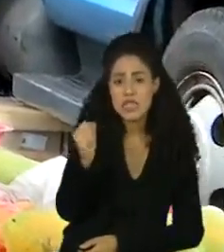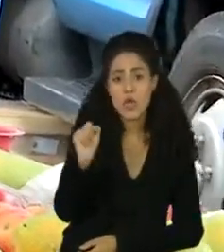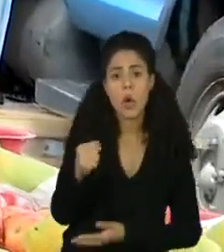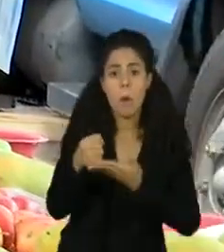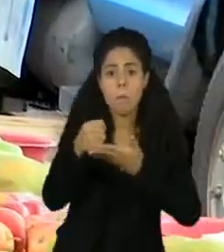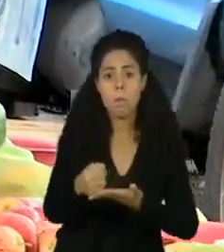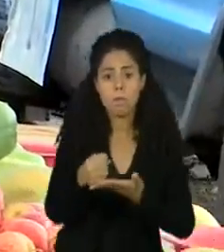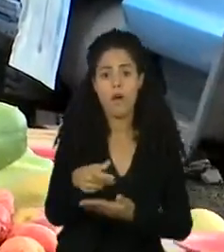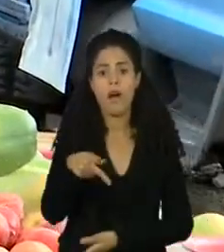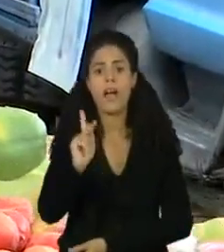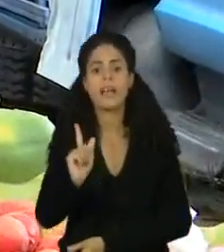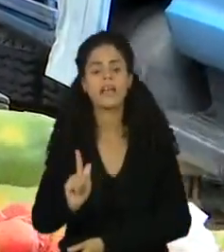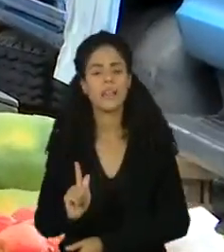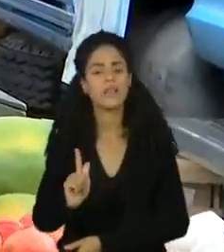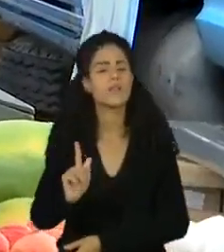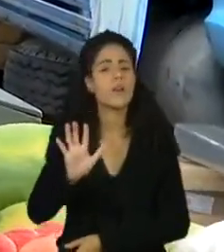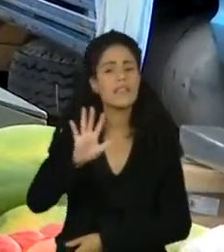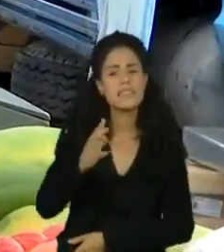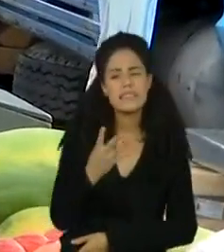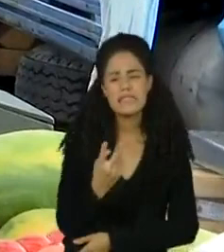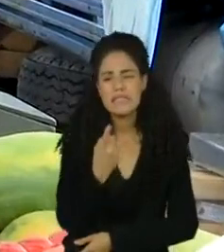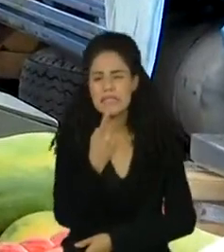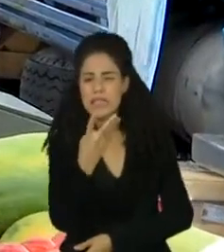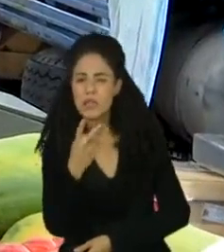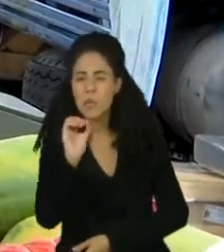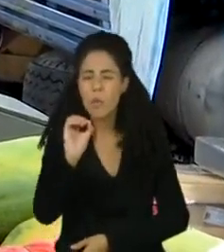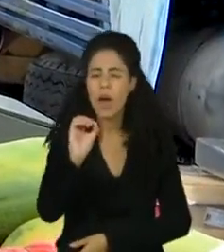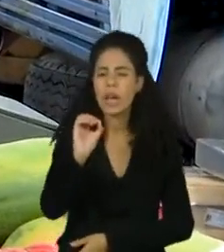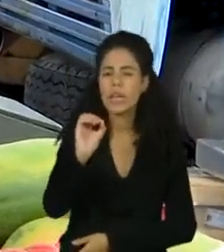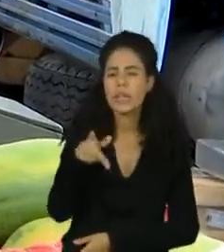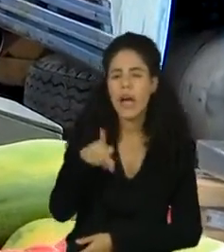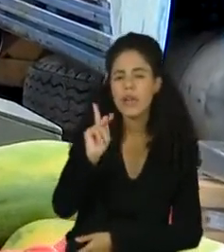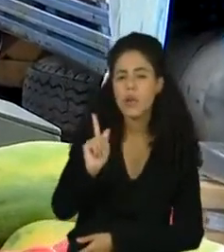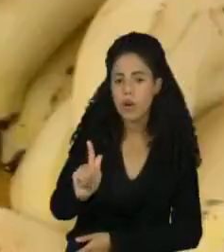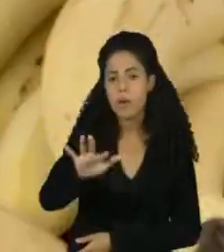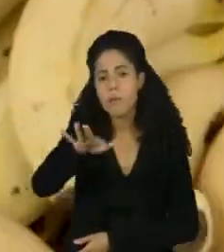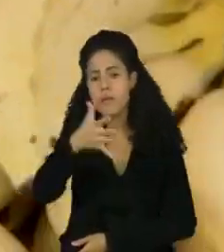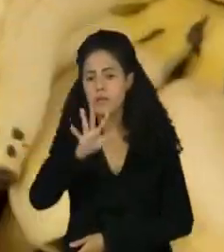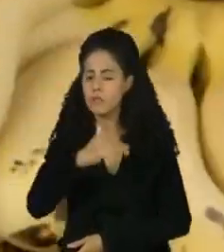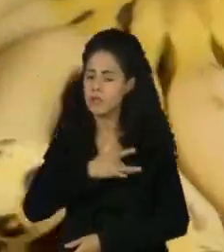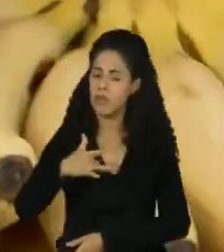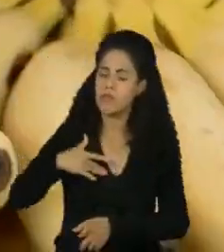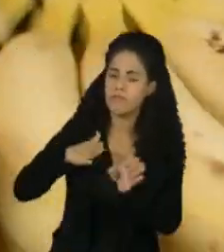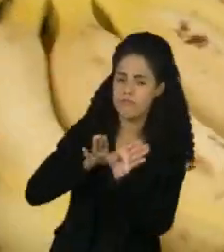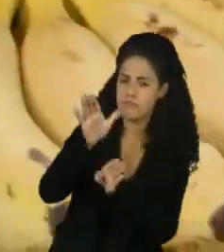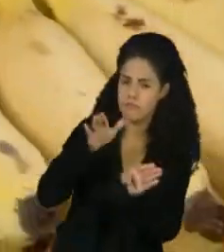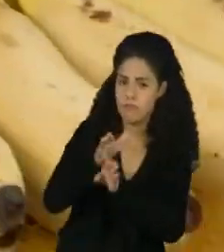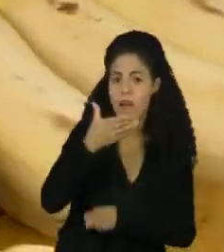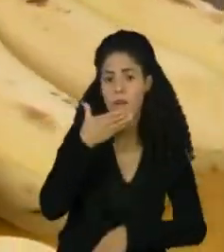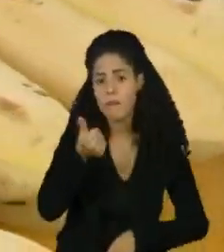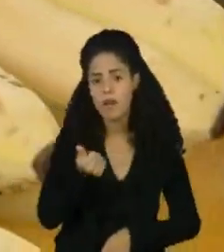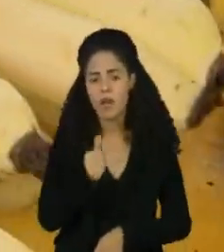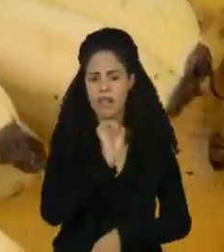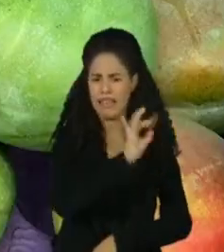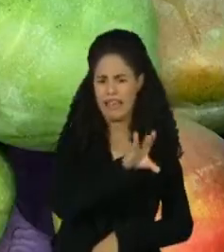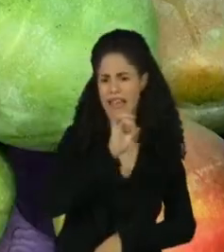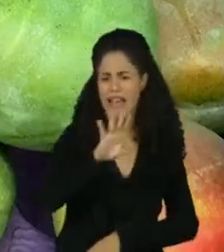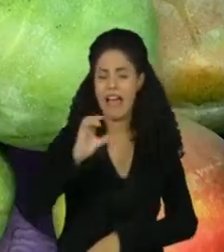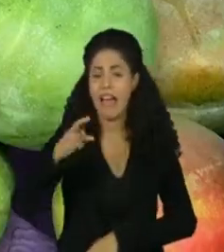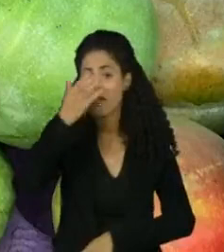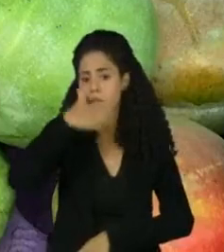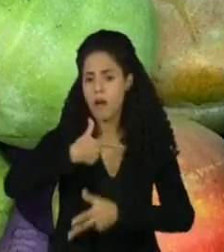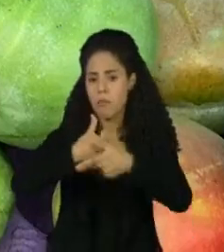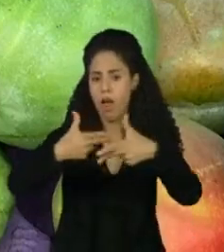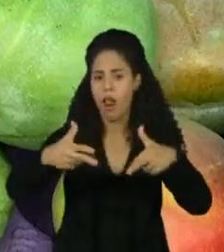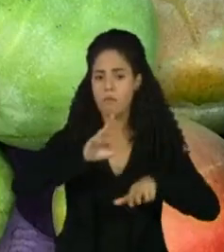menos da metade dos 140 quilos recomendados pela Organização Mundial da Saúde. Cada fruta tem características